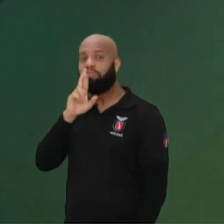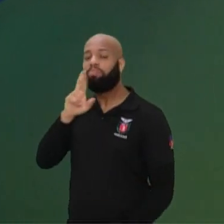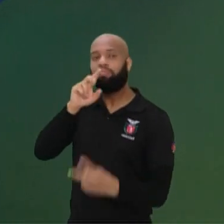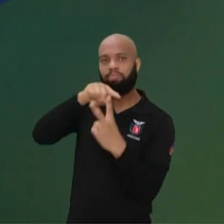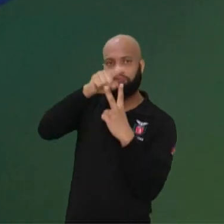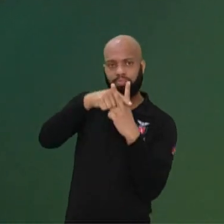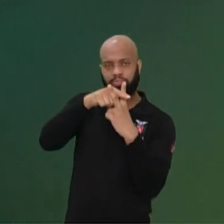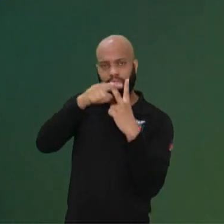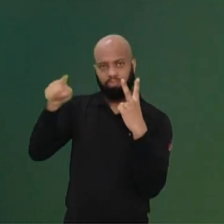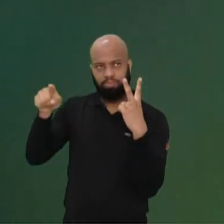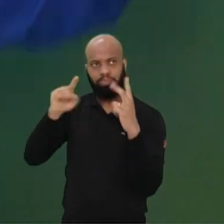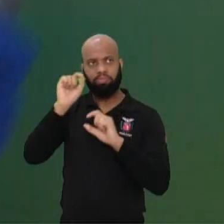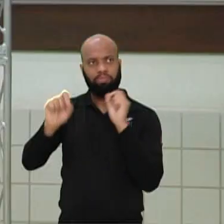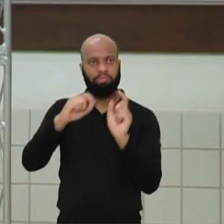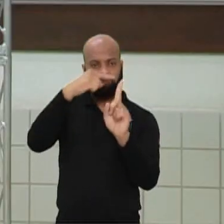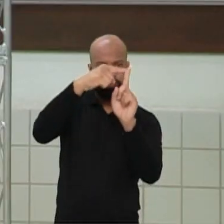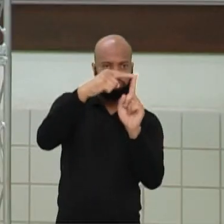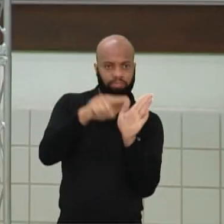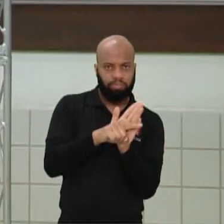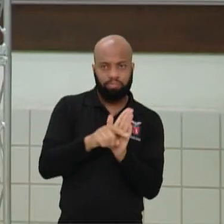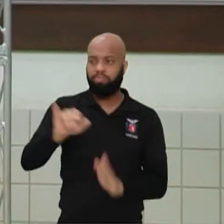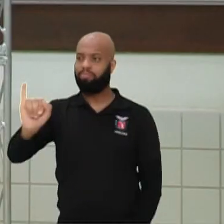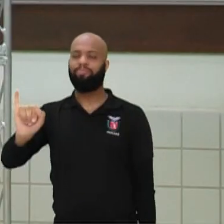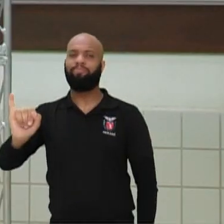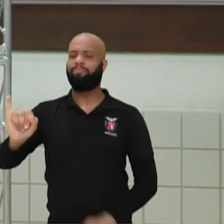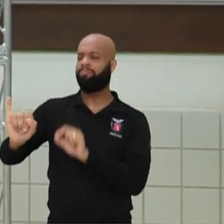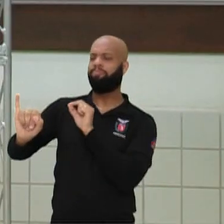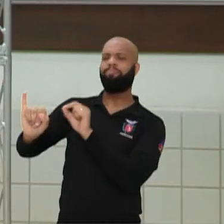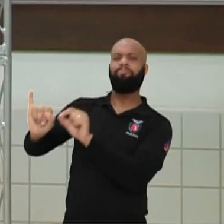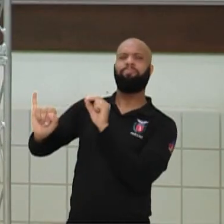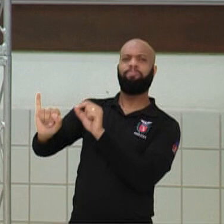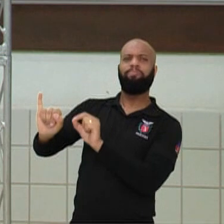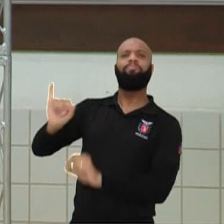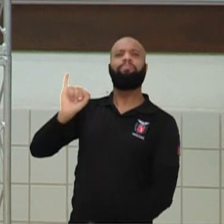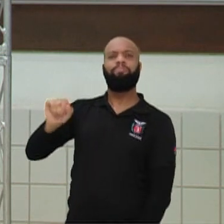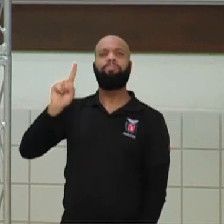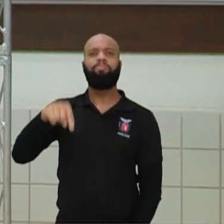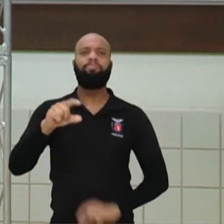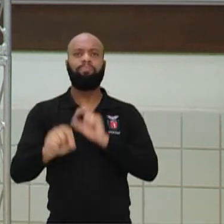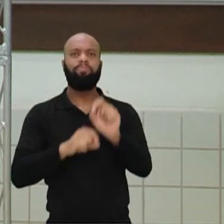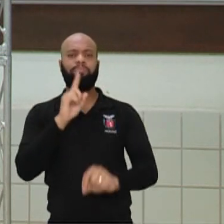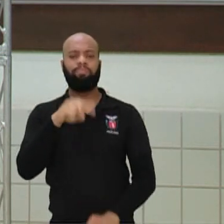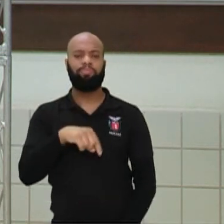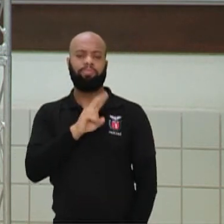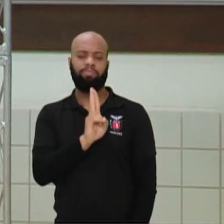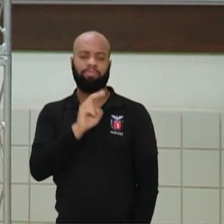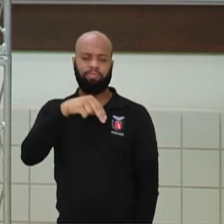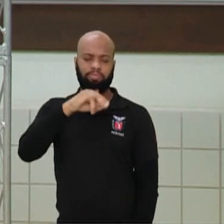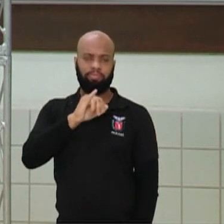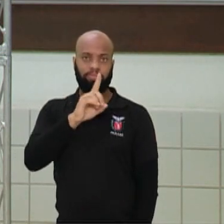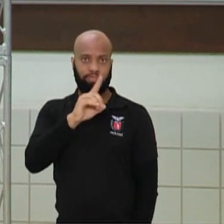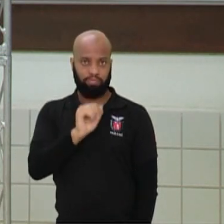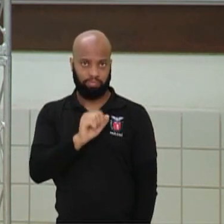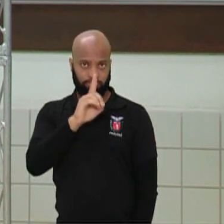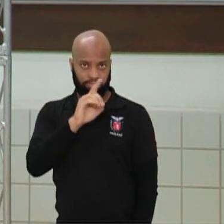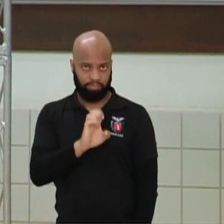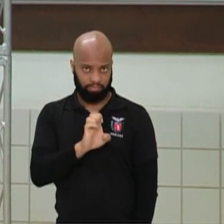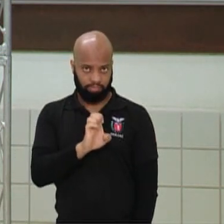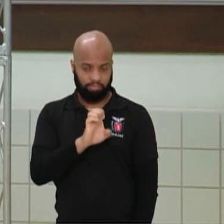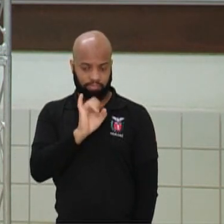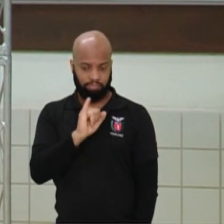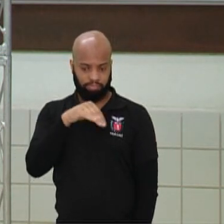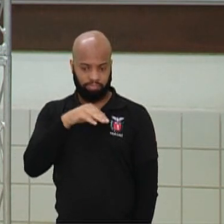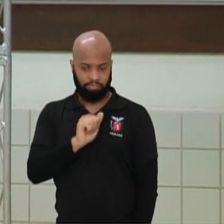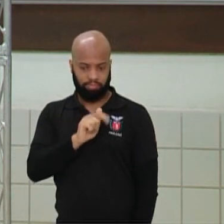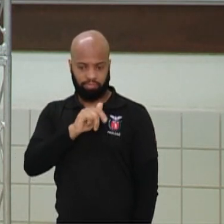igual a mais ou menos i. I é chamado de unidade imaginária, tá? Então, é o